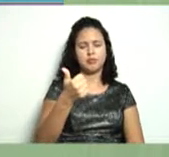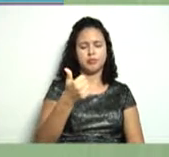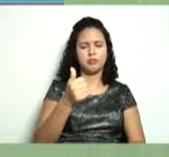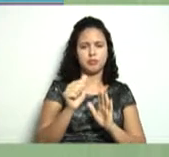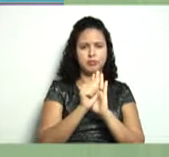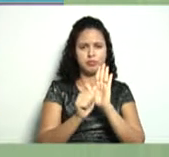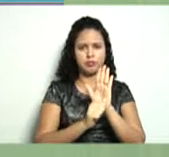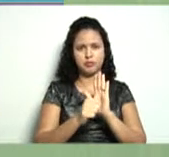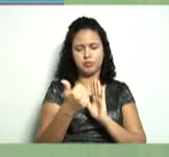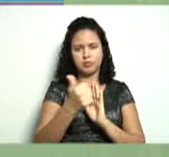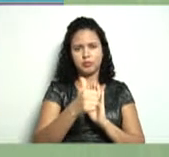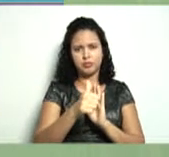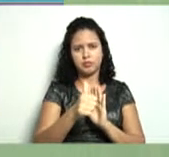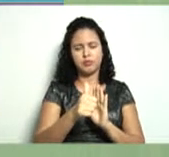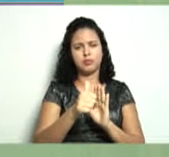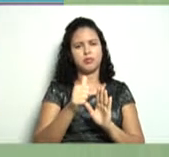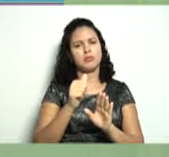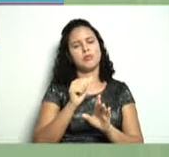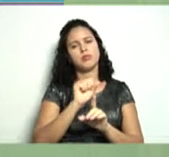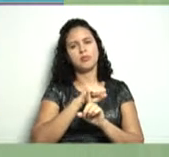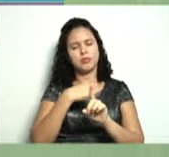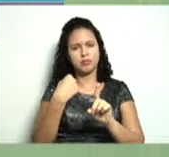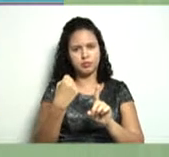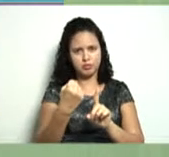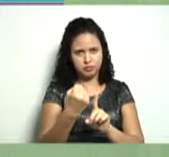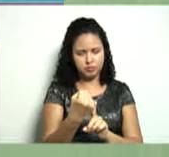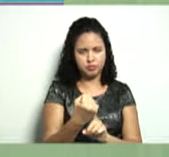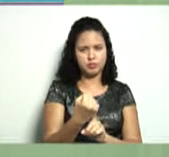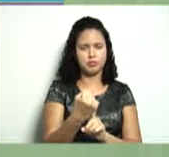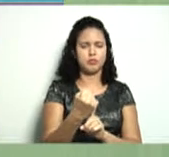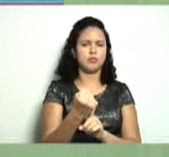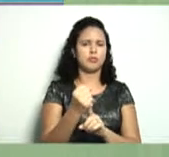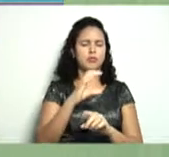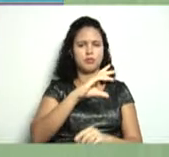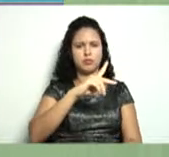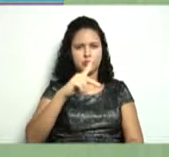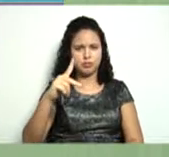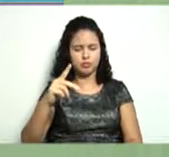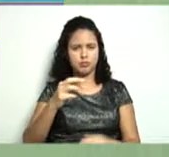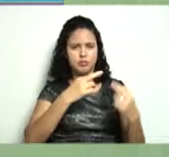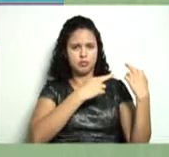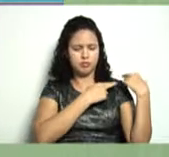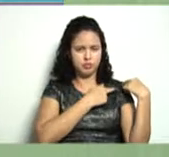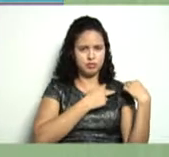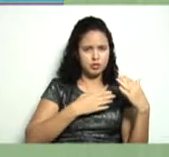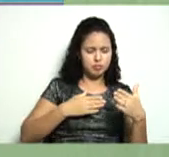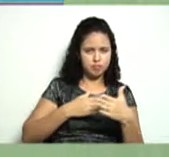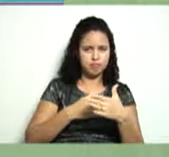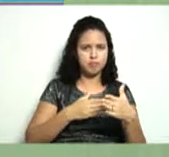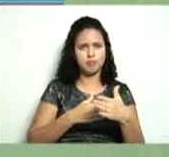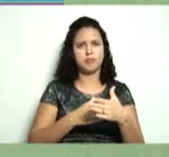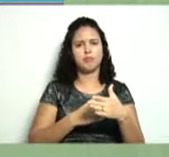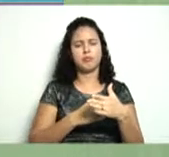sociedades cooperativas serão de responsabilidade limitada quando a responsabilidade do associado pelos compromissos da